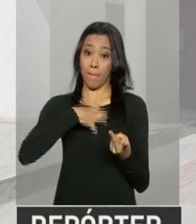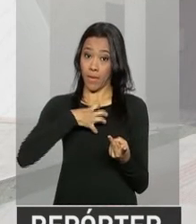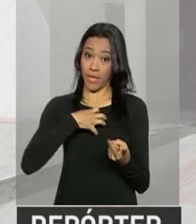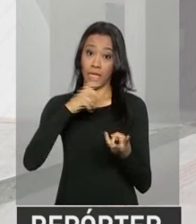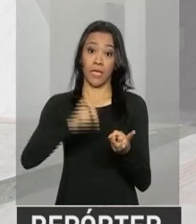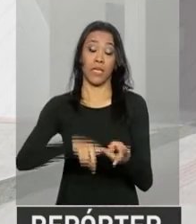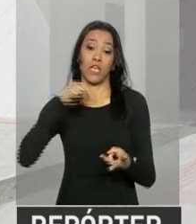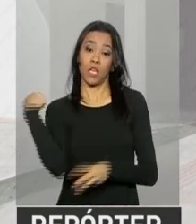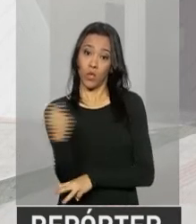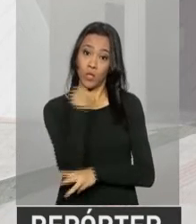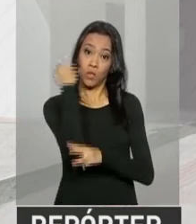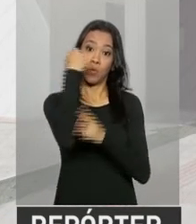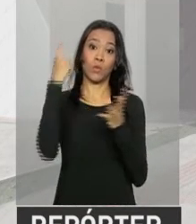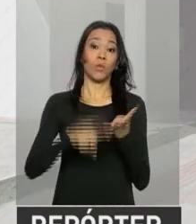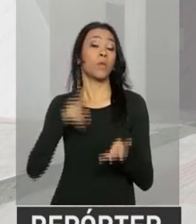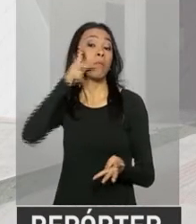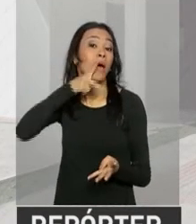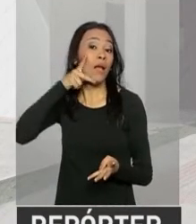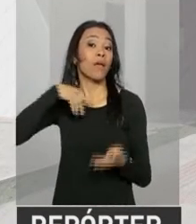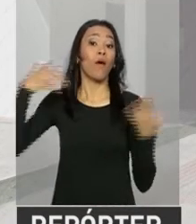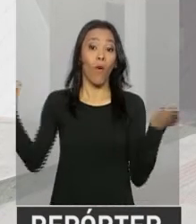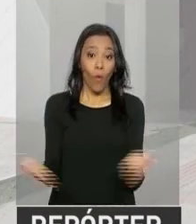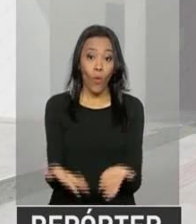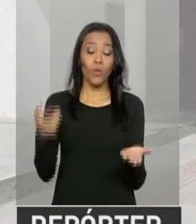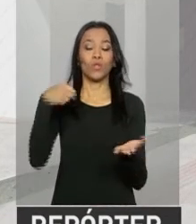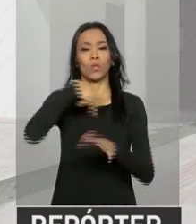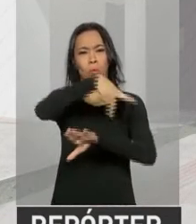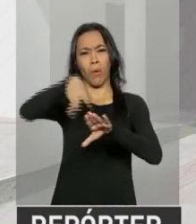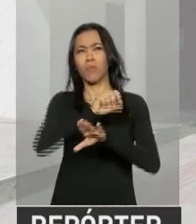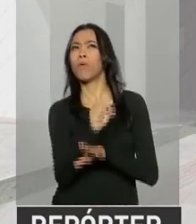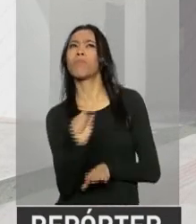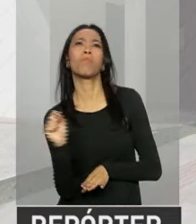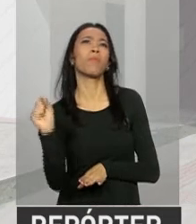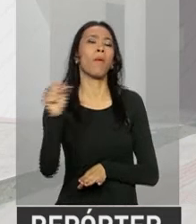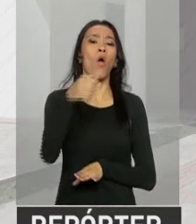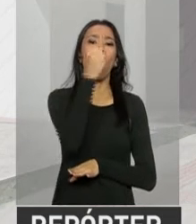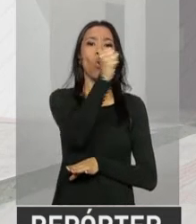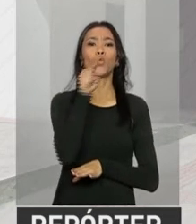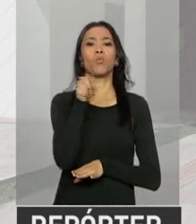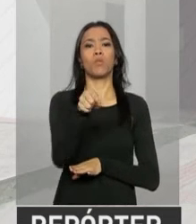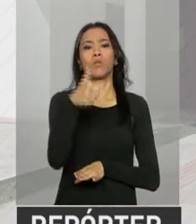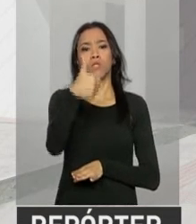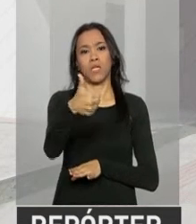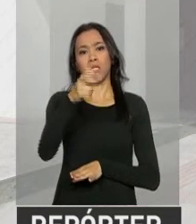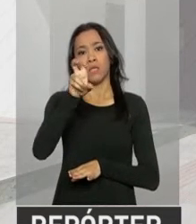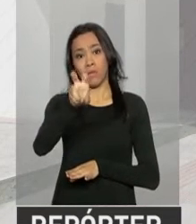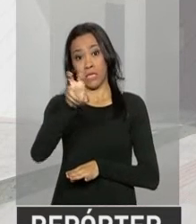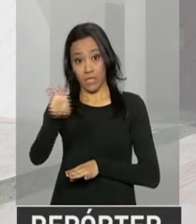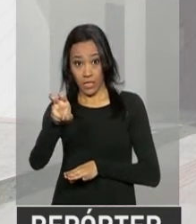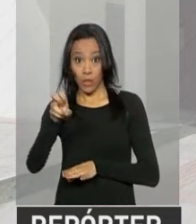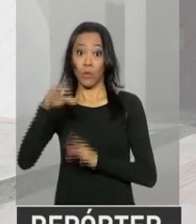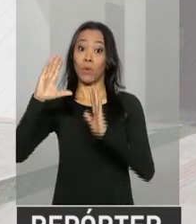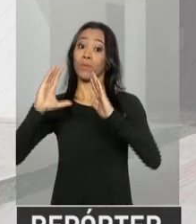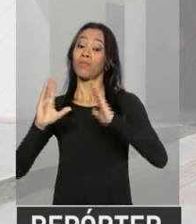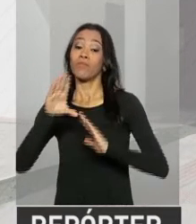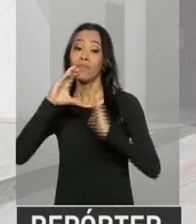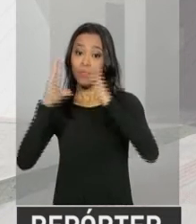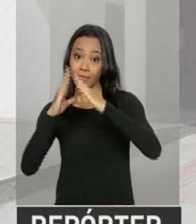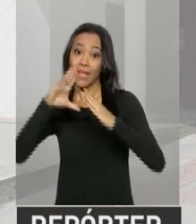grande do sul e paraíba hoje o país conta com 8155 cras em